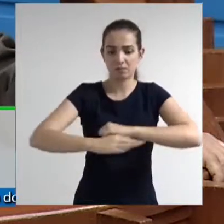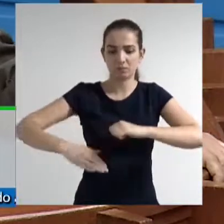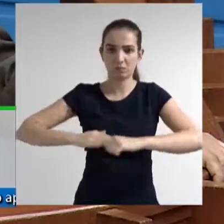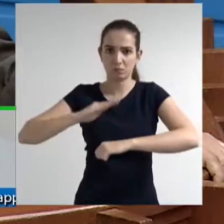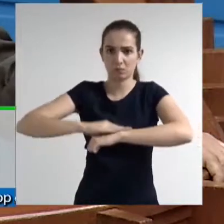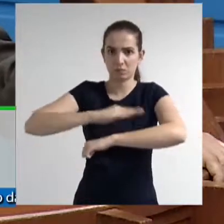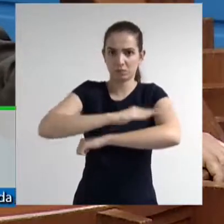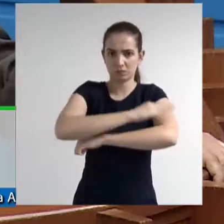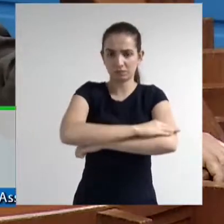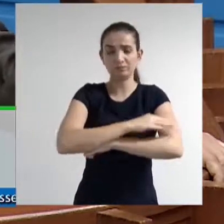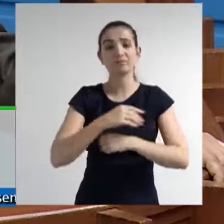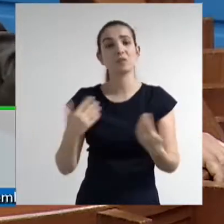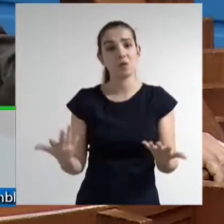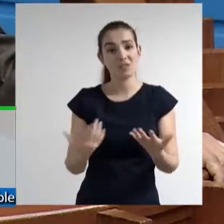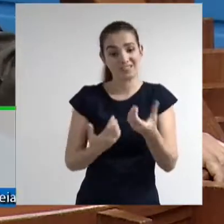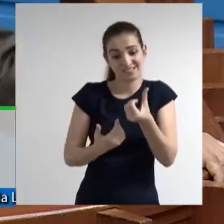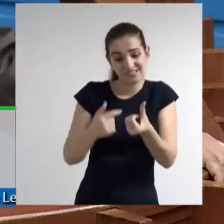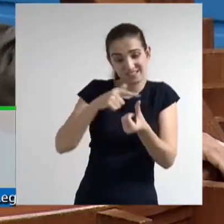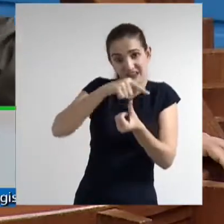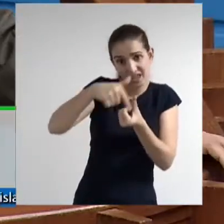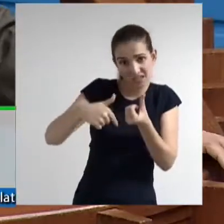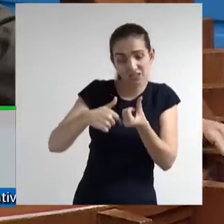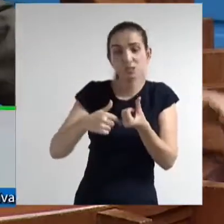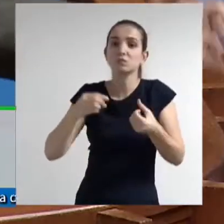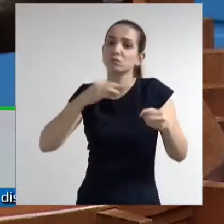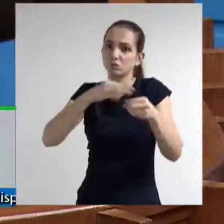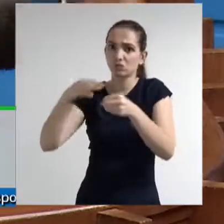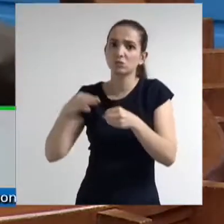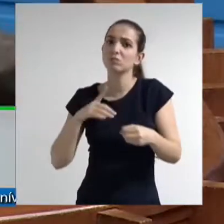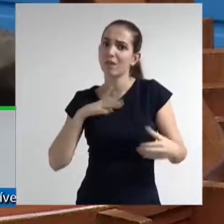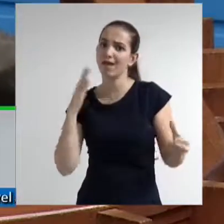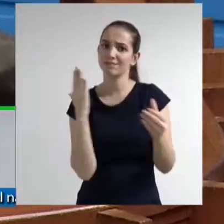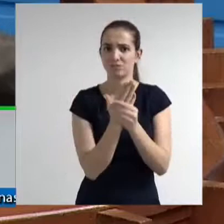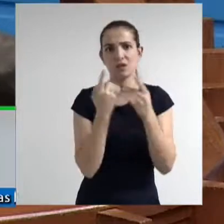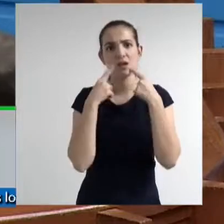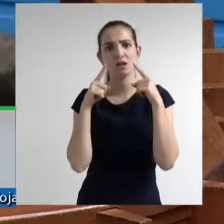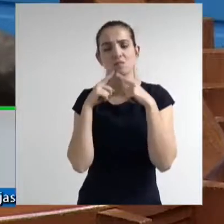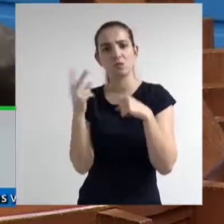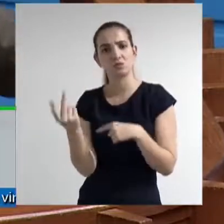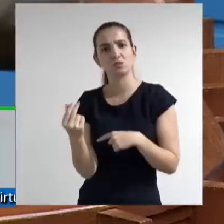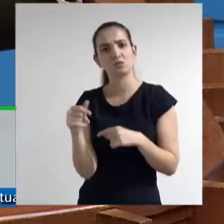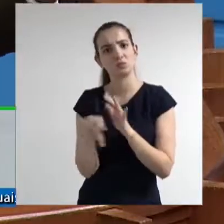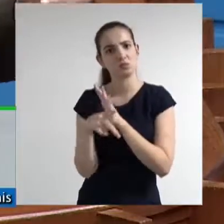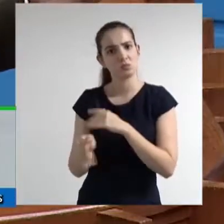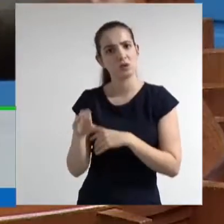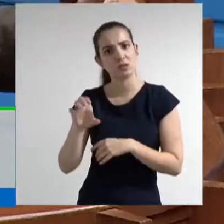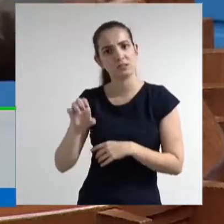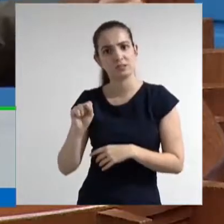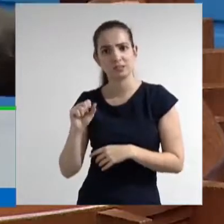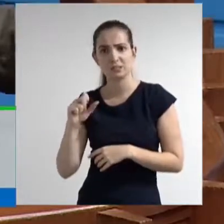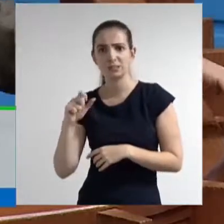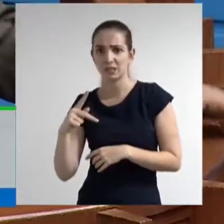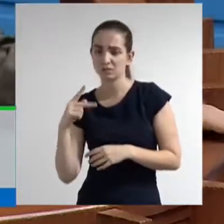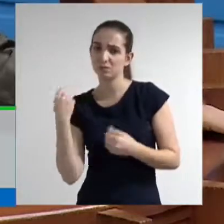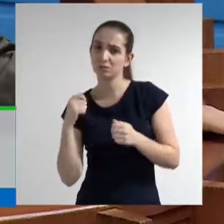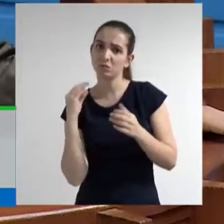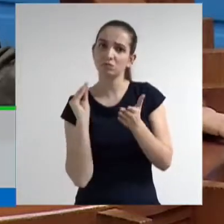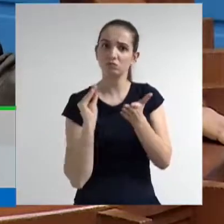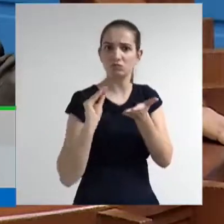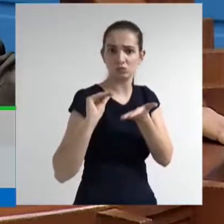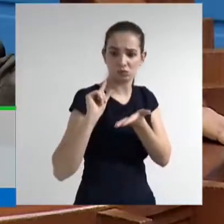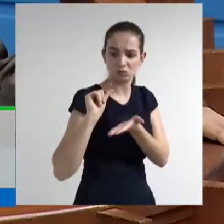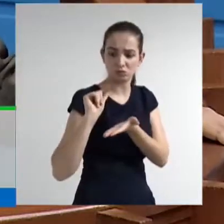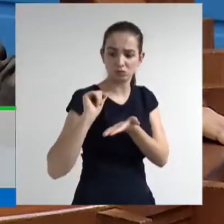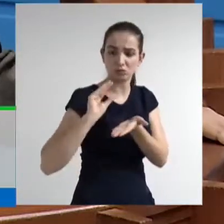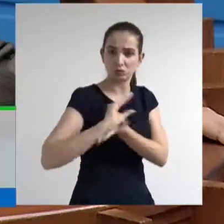têm ações na Justiça reclamando esses valores da CESP. A partir daí, o que acontece?